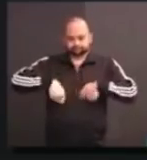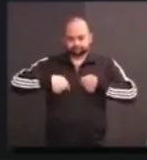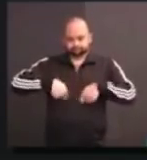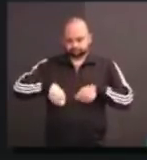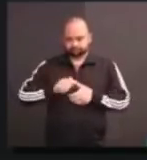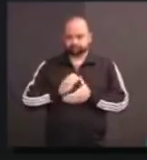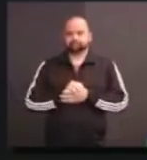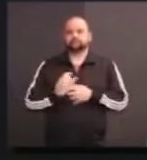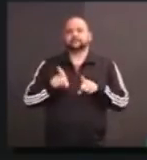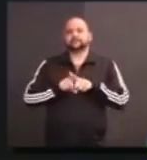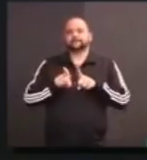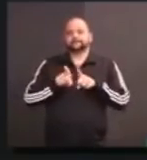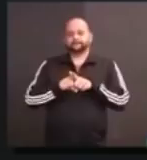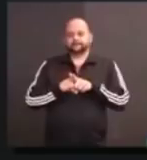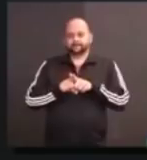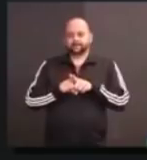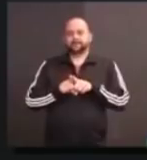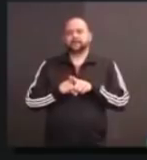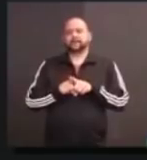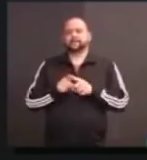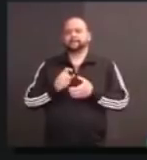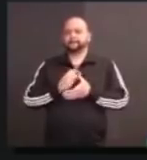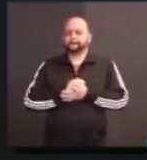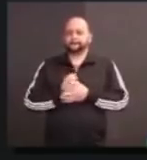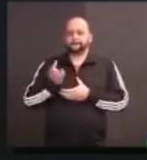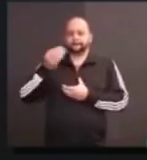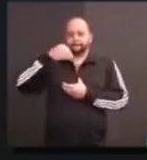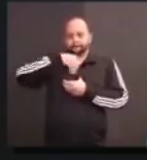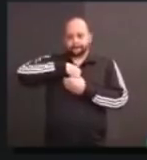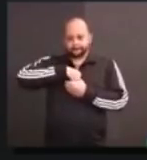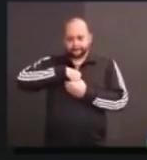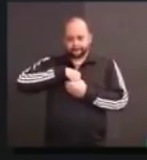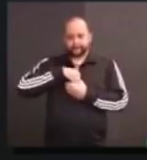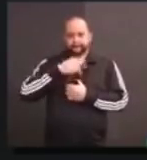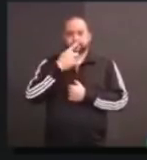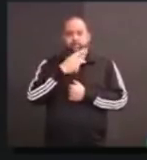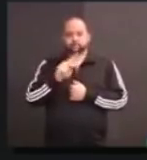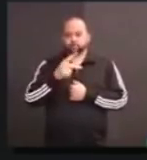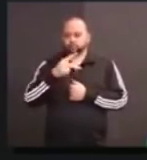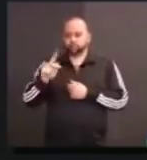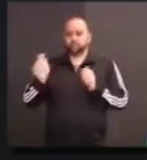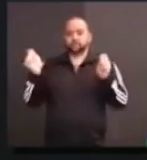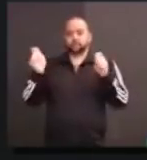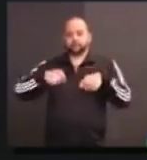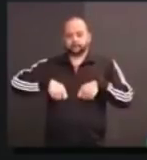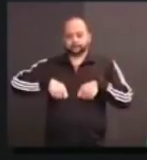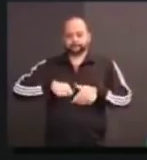e dentro, evidentemente, de suas possibilidades.